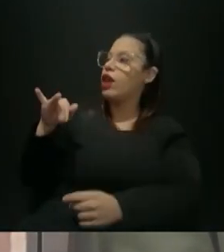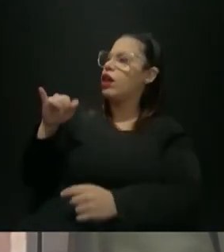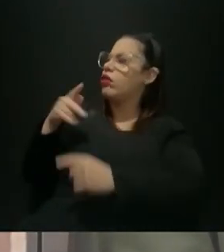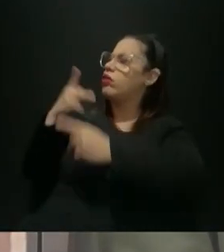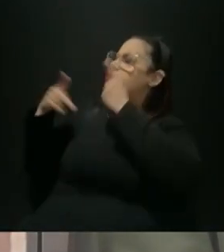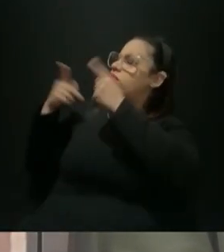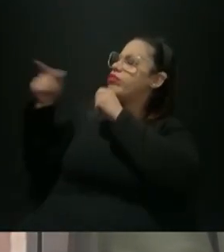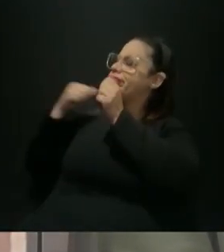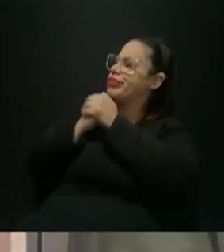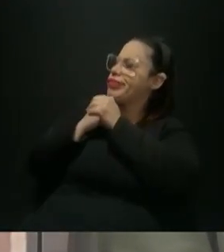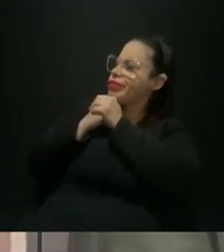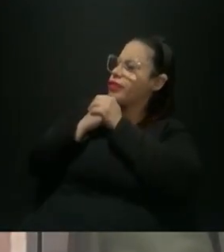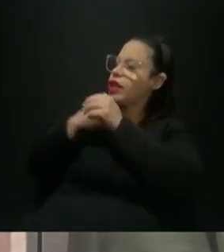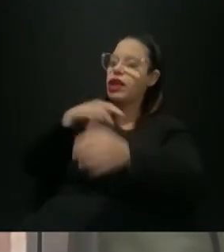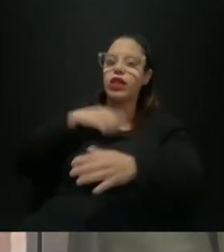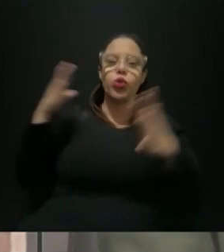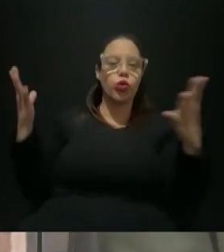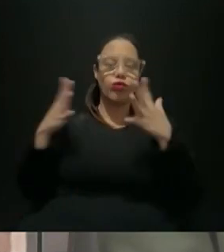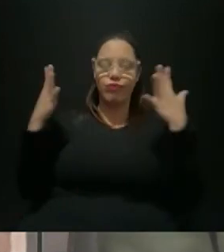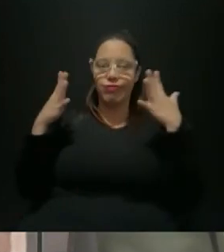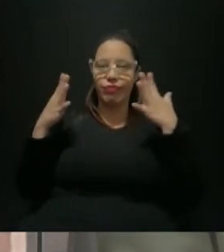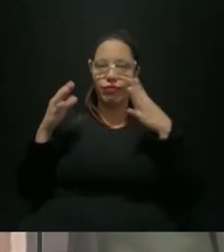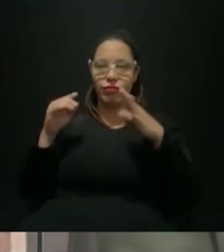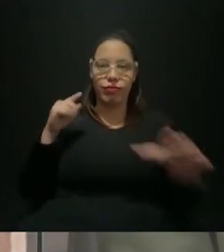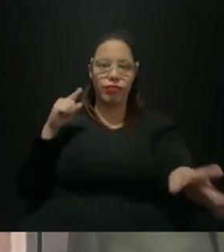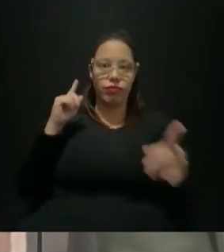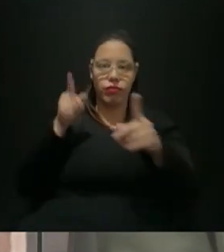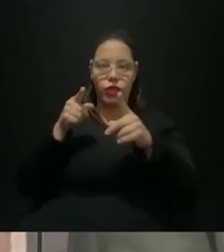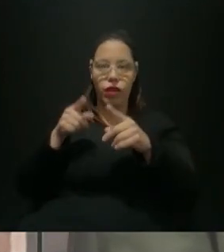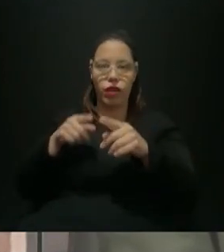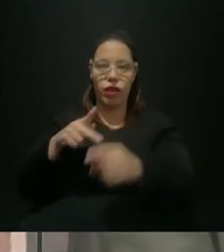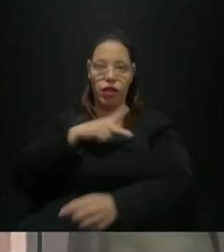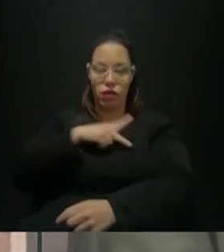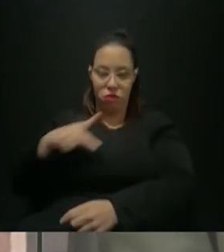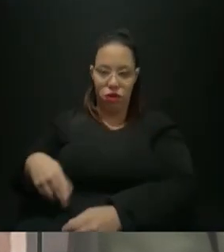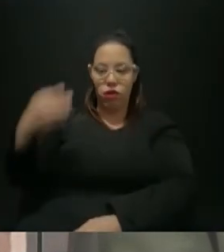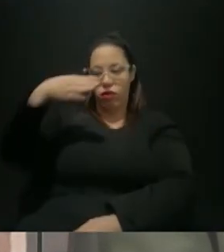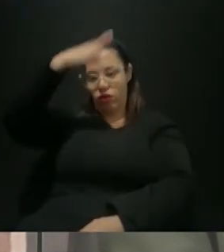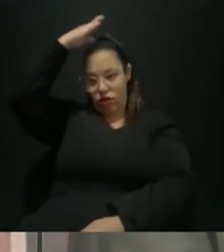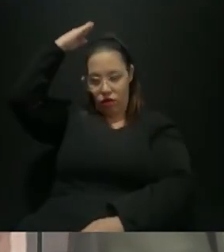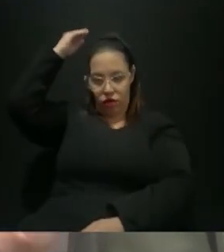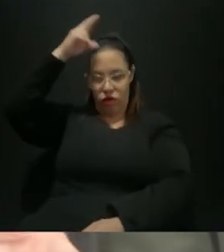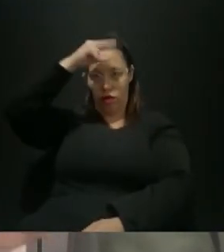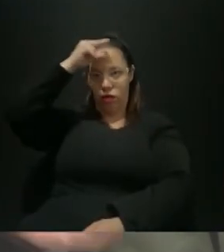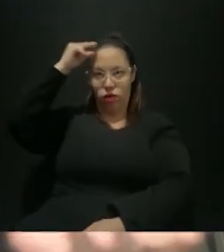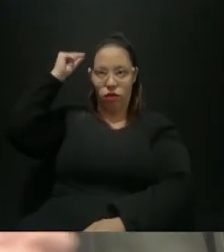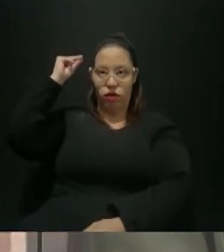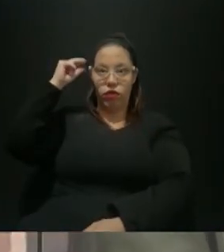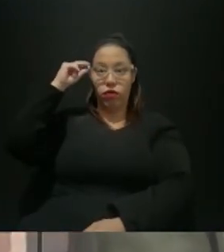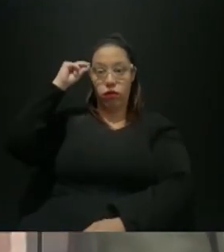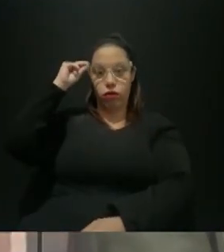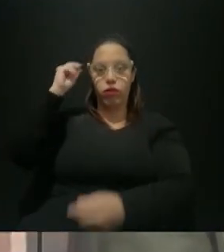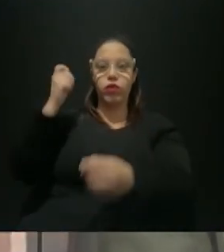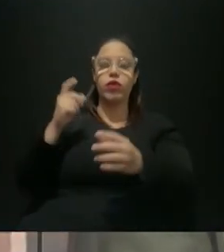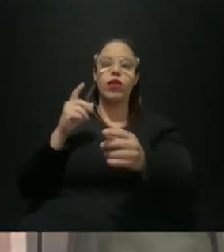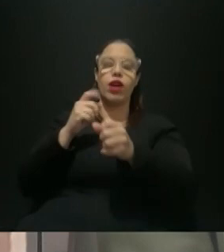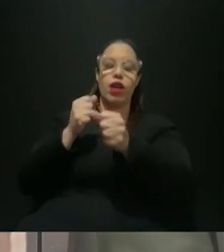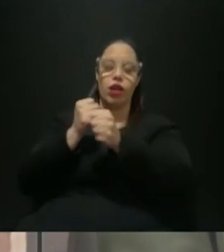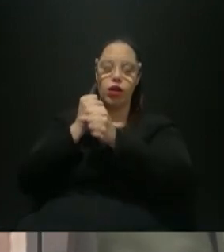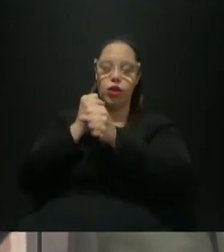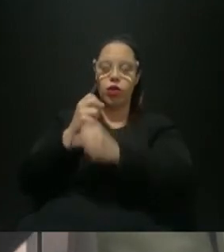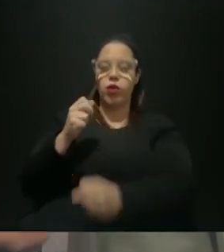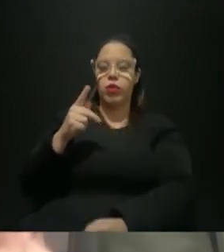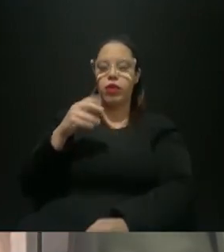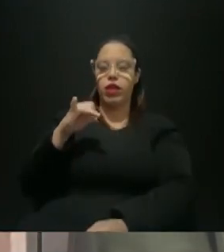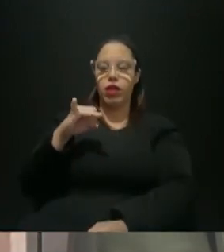a felicidade de ser indicada ao prefeito Dário Saad para que assumisse o PIC, a Jane Valente, que ela